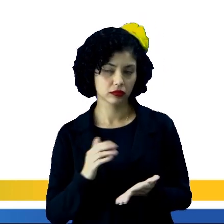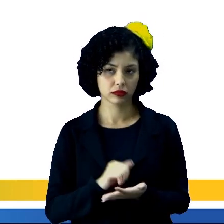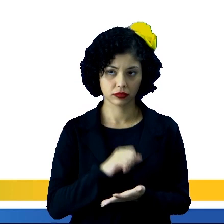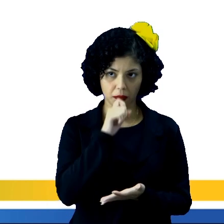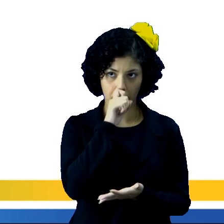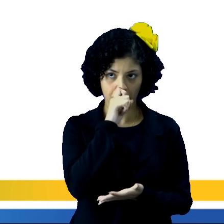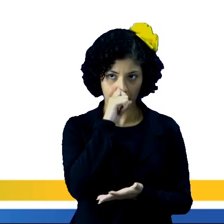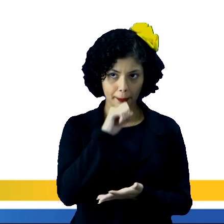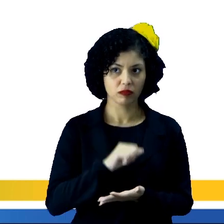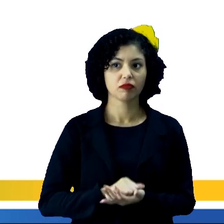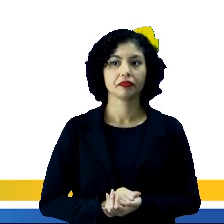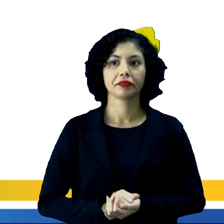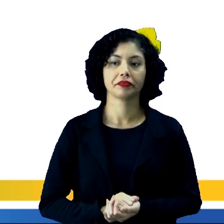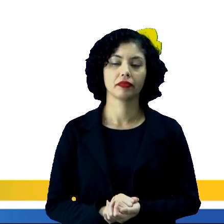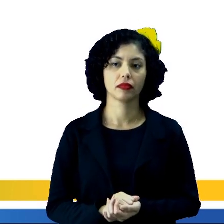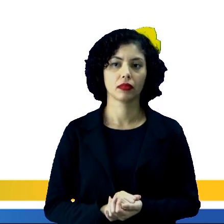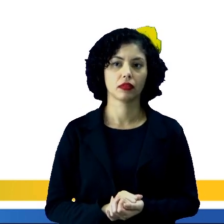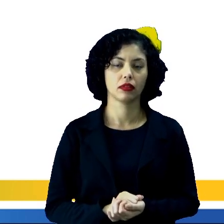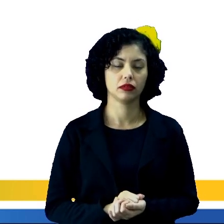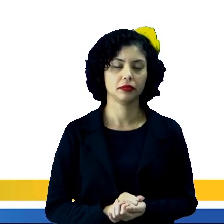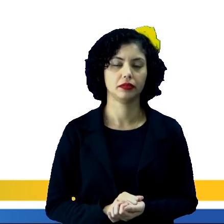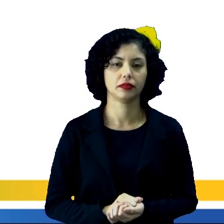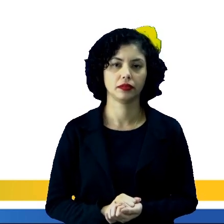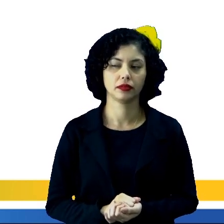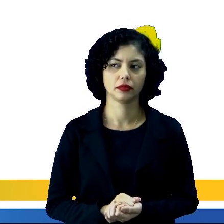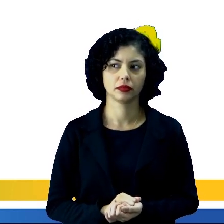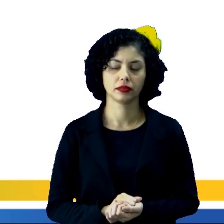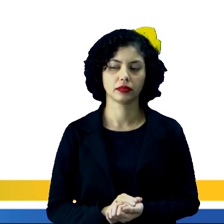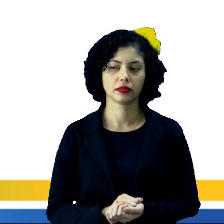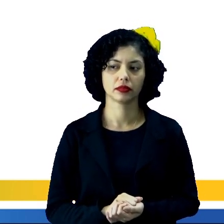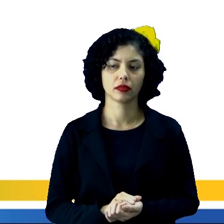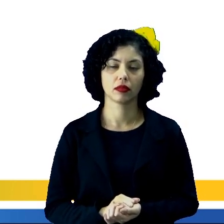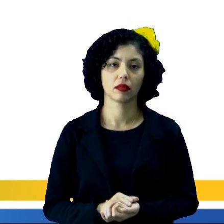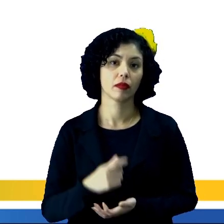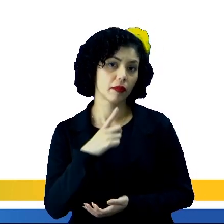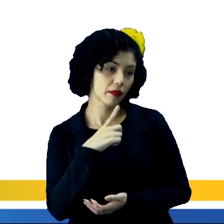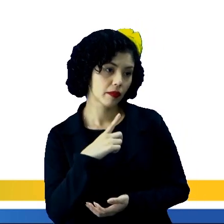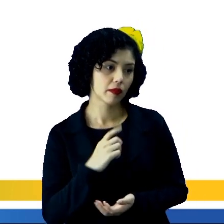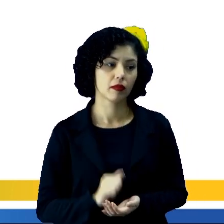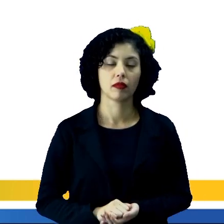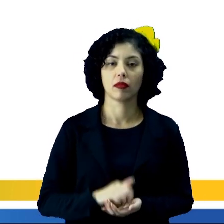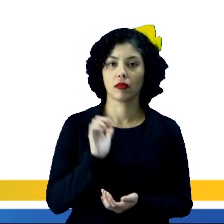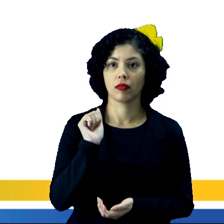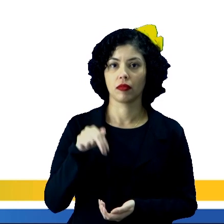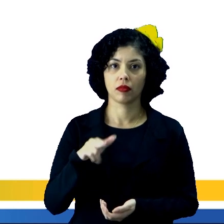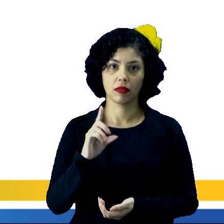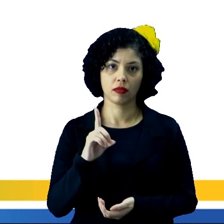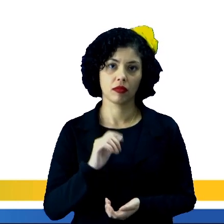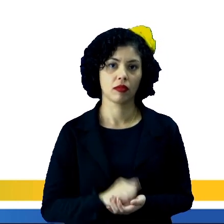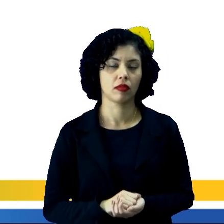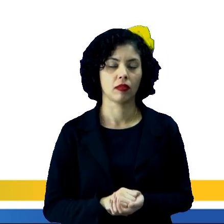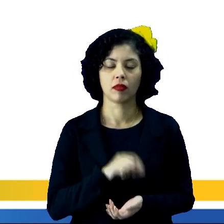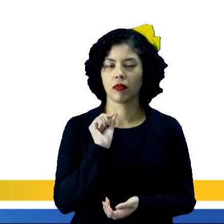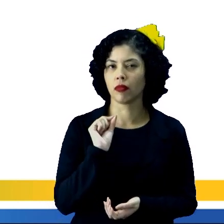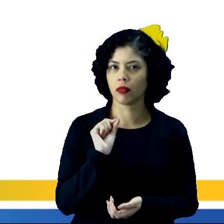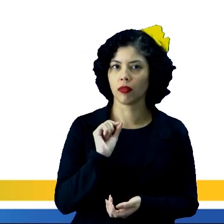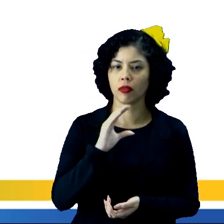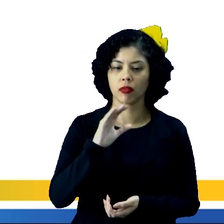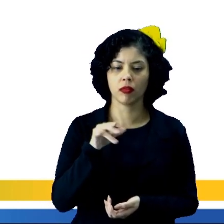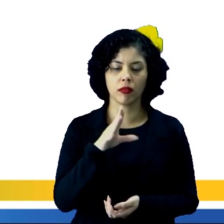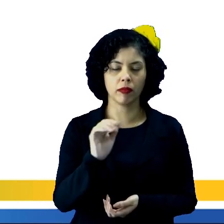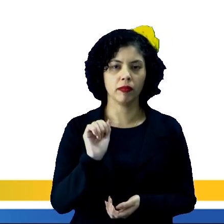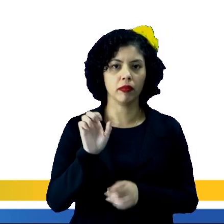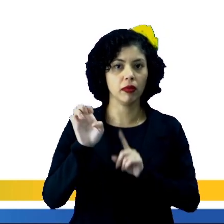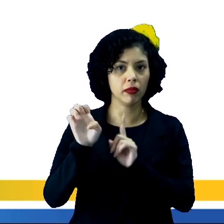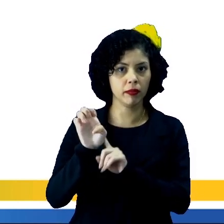Even lifelong smokers can and do quit. Nós temos ali o and, que equivale à conjunção